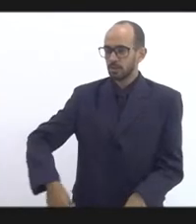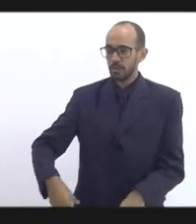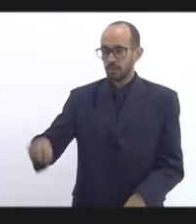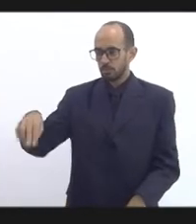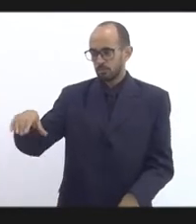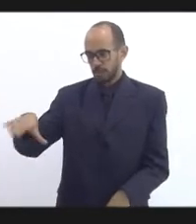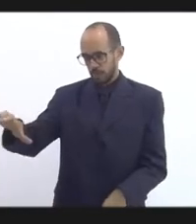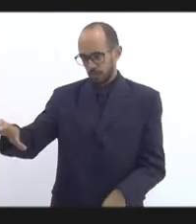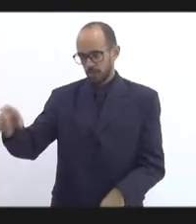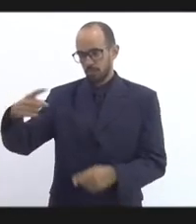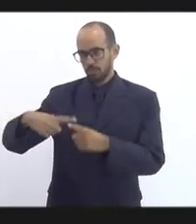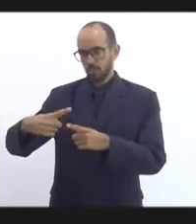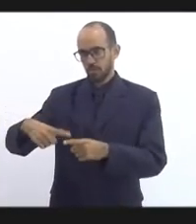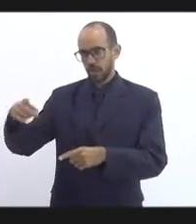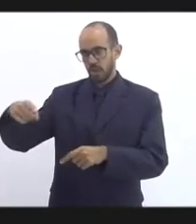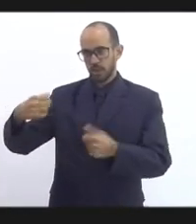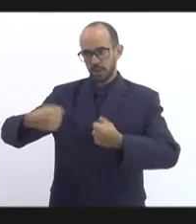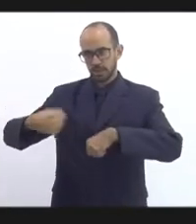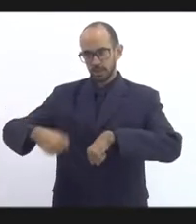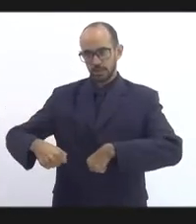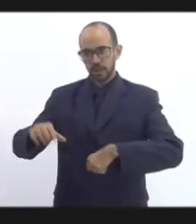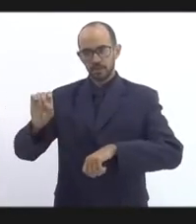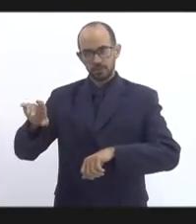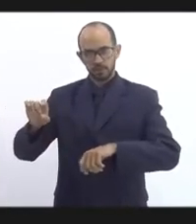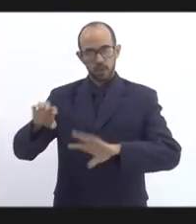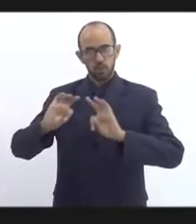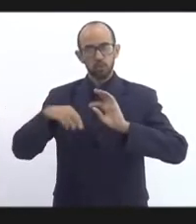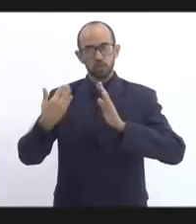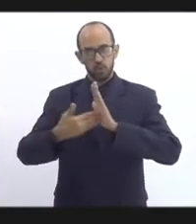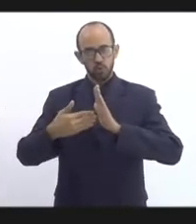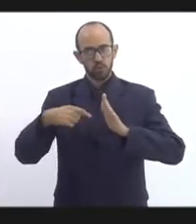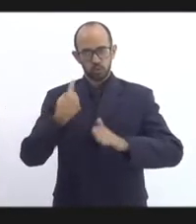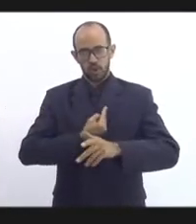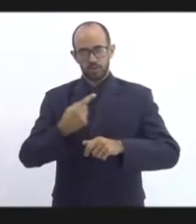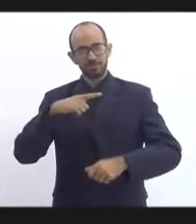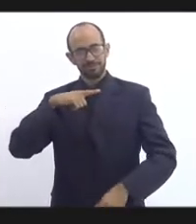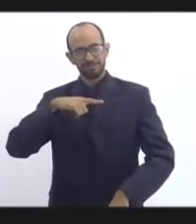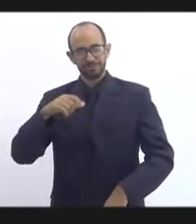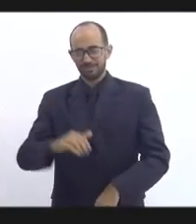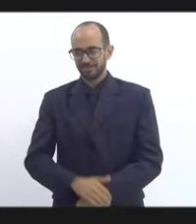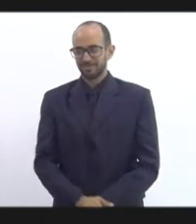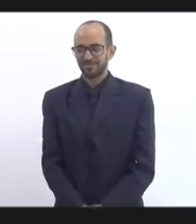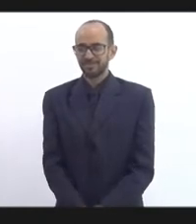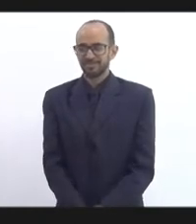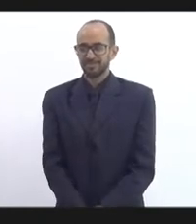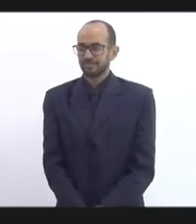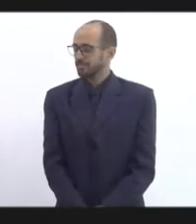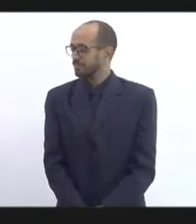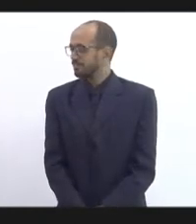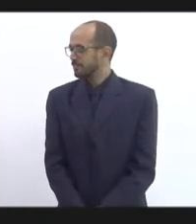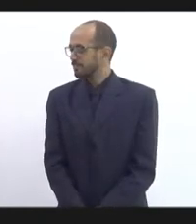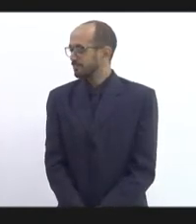necessidades especiais, todos nós temos alguma. É verdade. Vamos autorizar logo esse negócio?